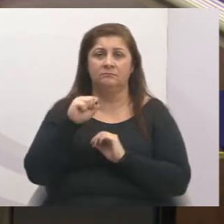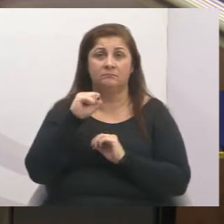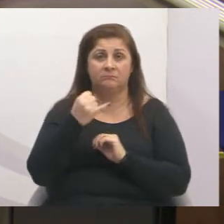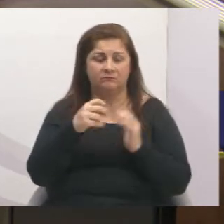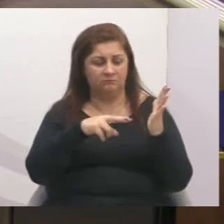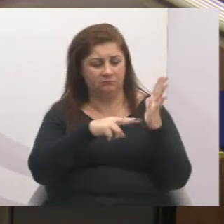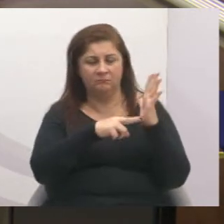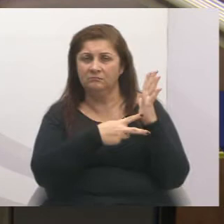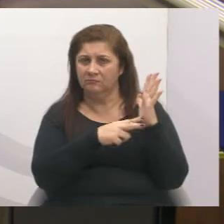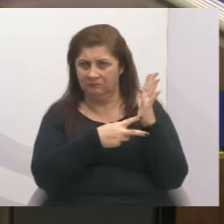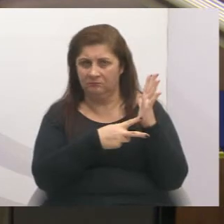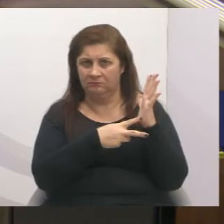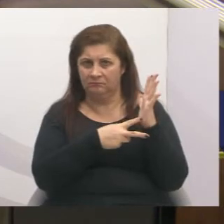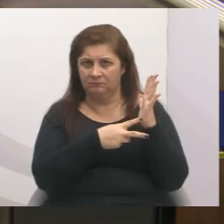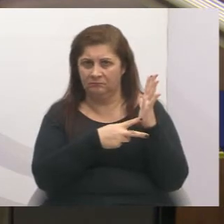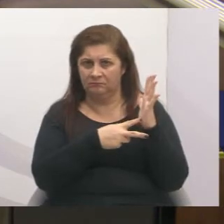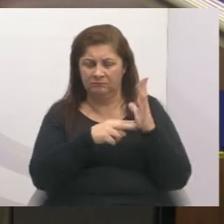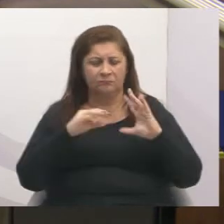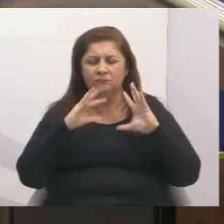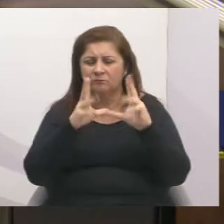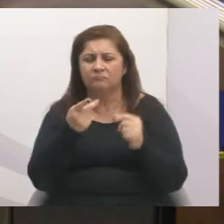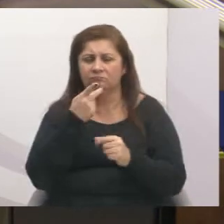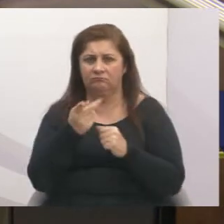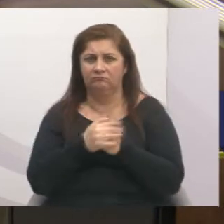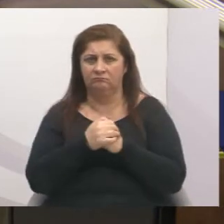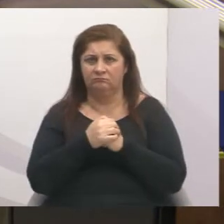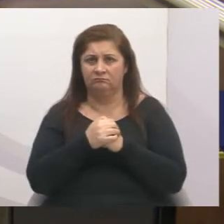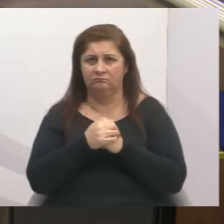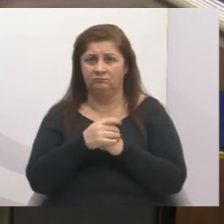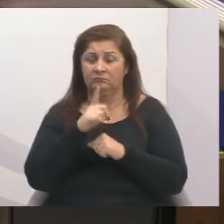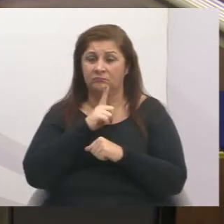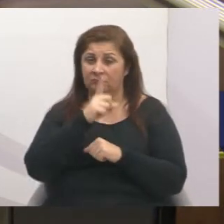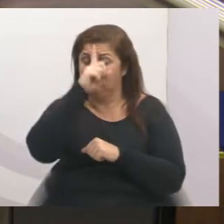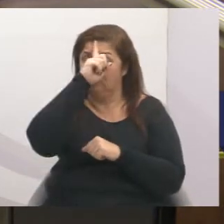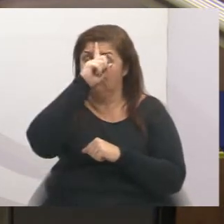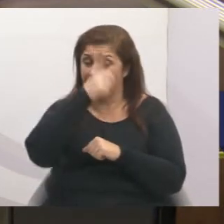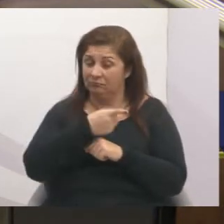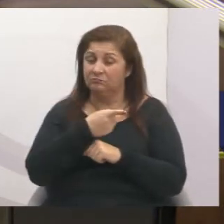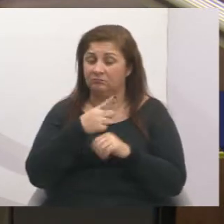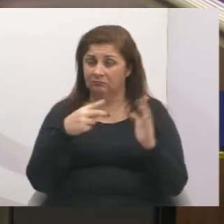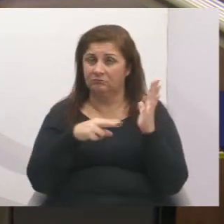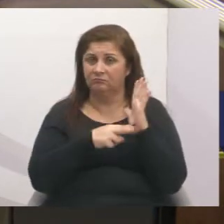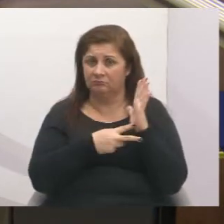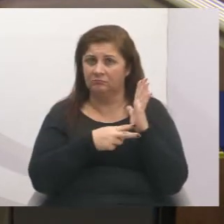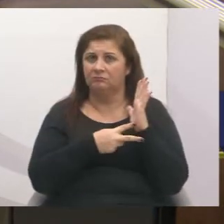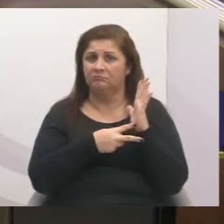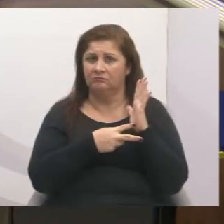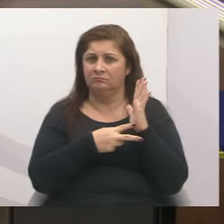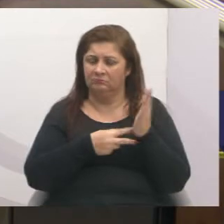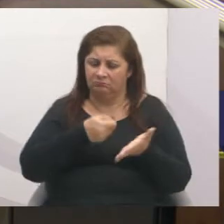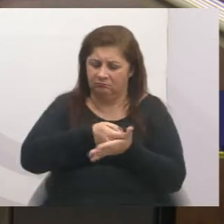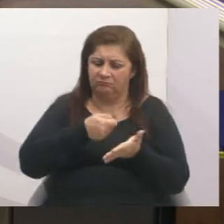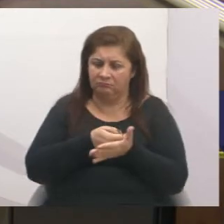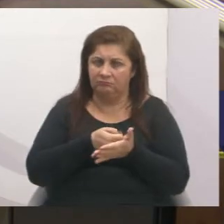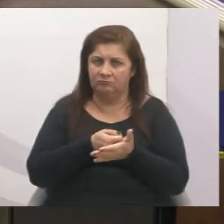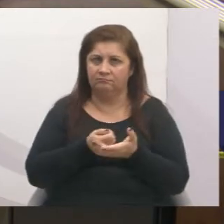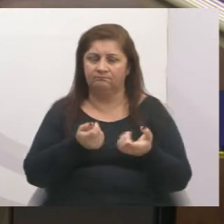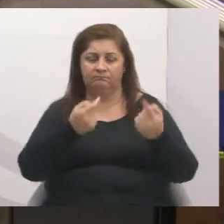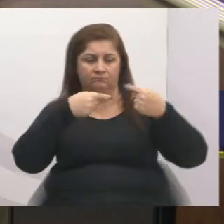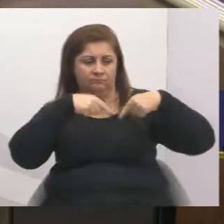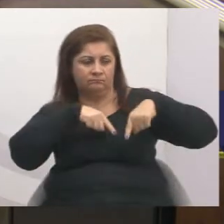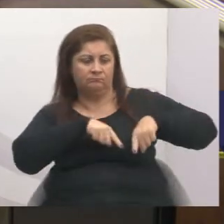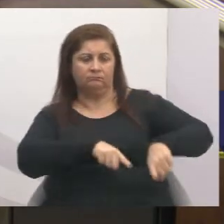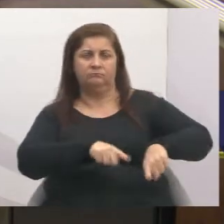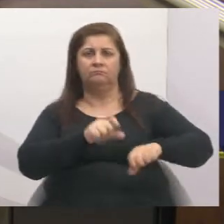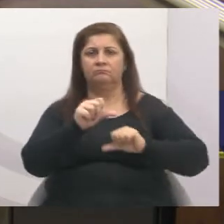sindicato, em cima de tudo que eu coloquei até agora, tem por obrigação, como um sindicato que se diz de luta, ser contra a